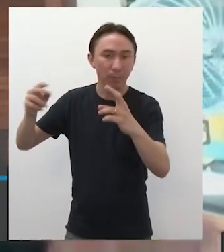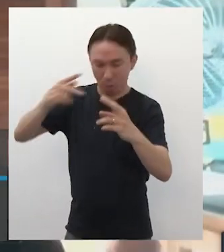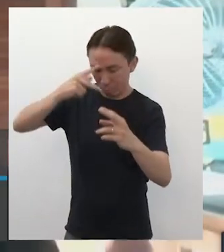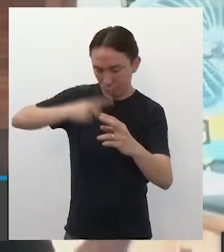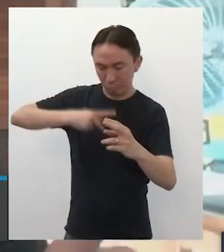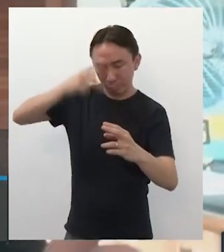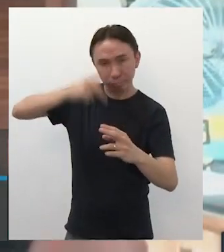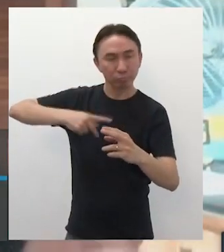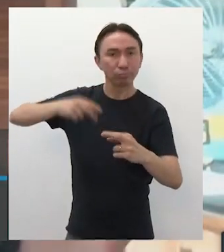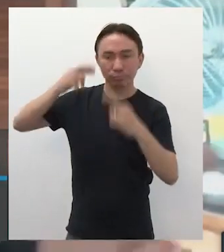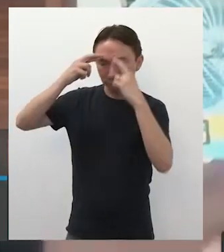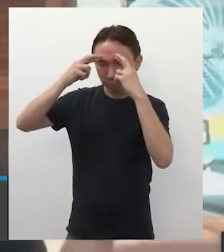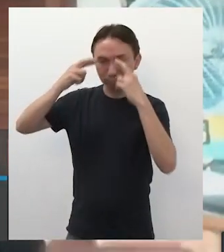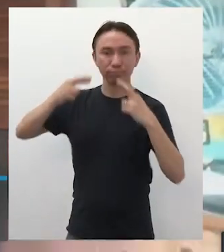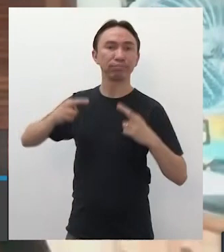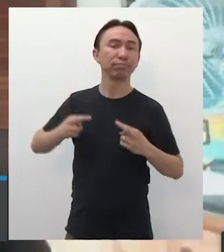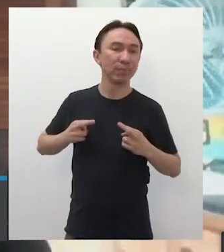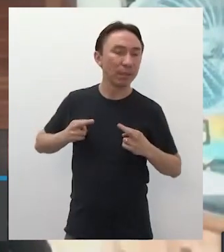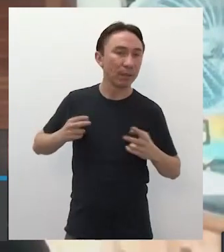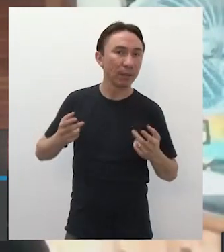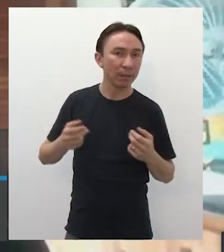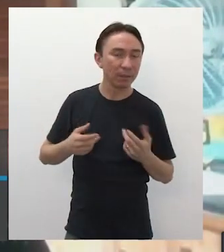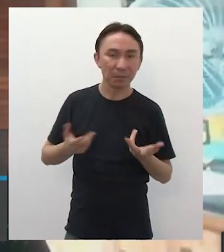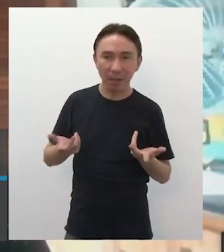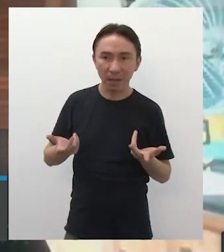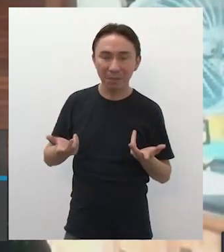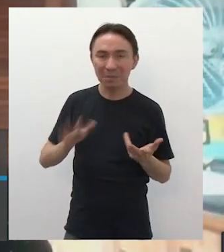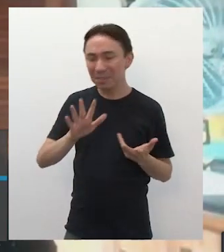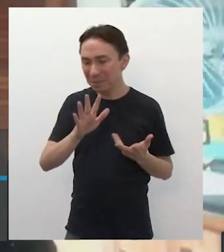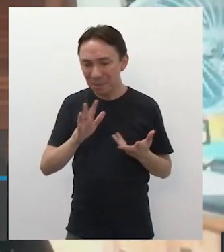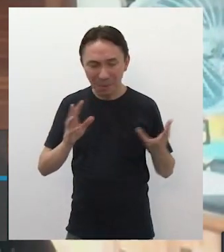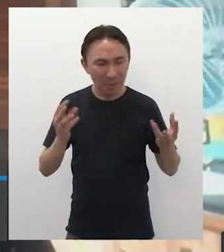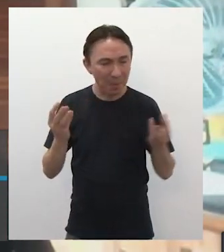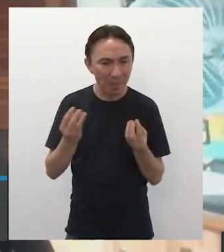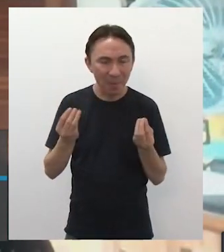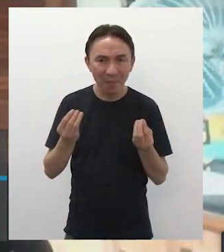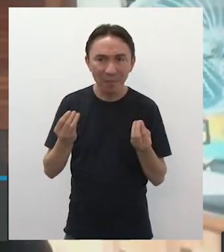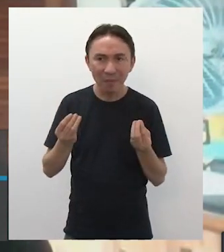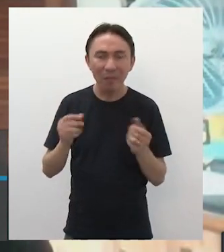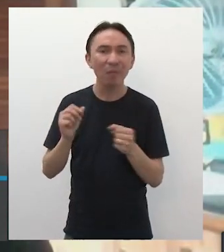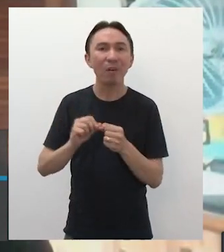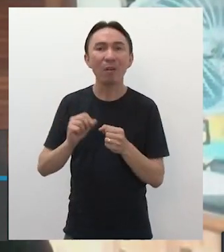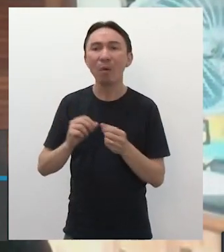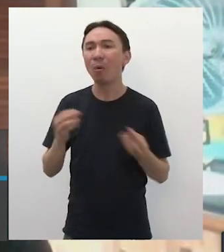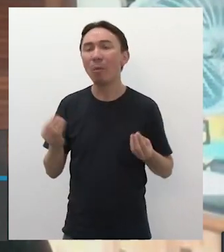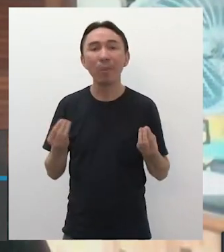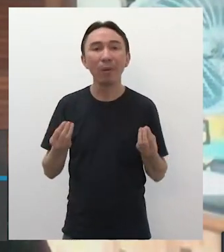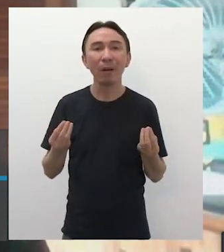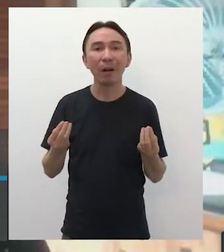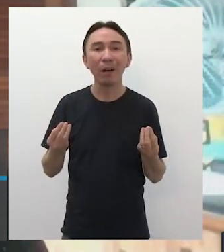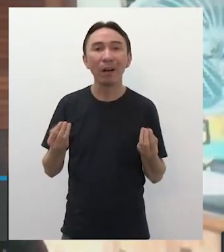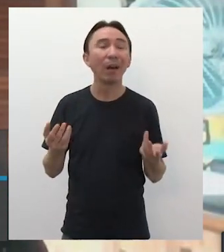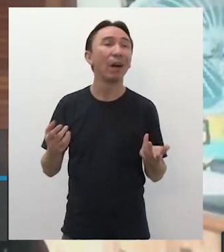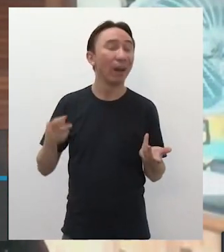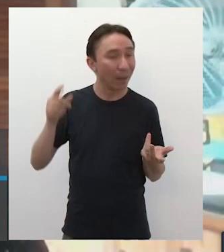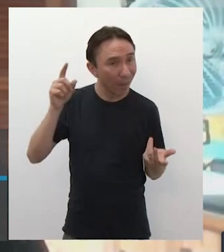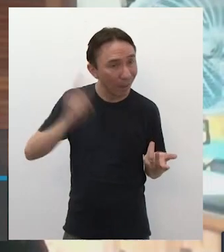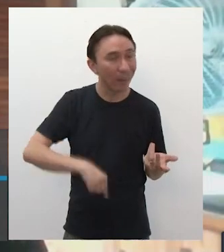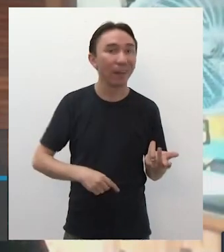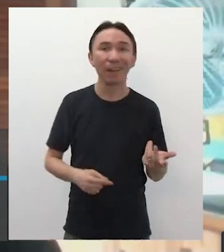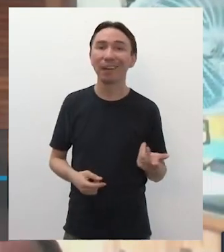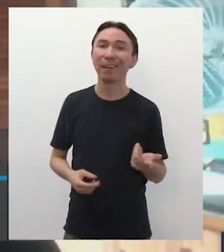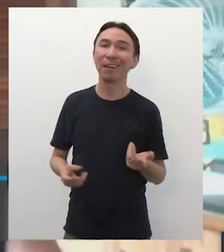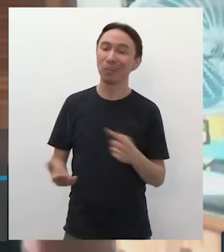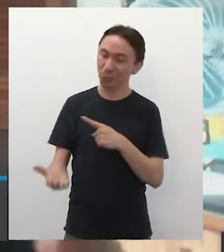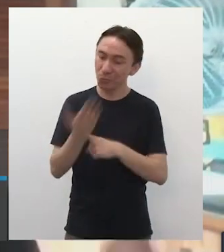aquela lacuna de como fazê-lo. E aí é que entra a comunicação, né? Aí é que entra a